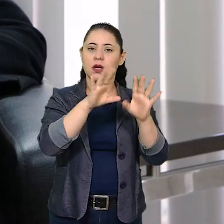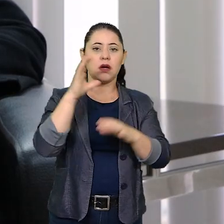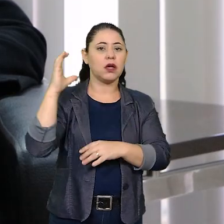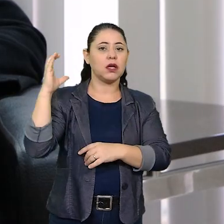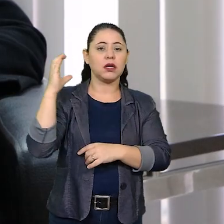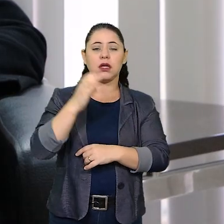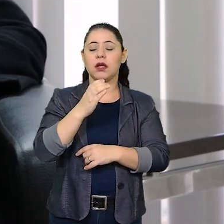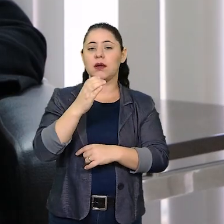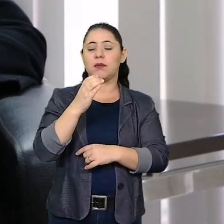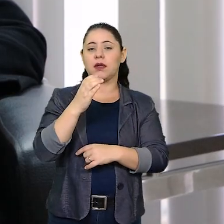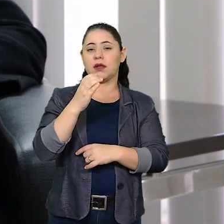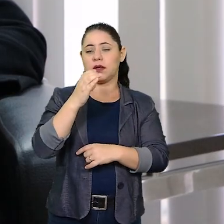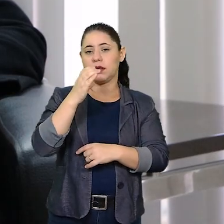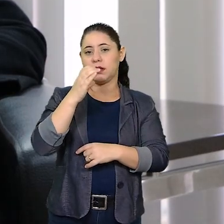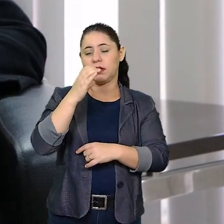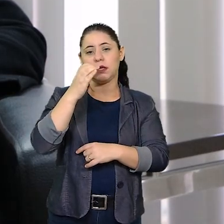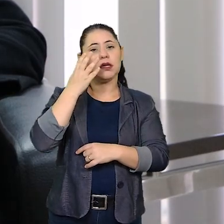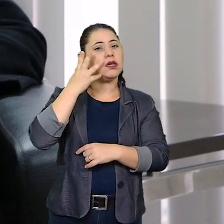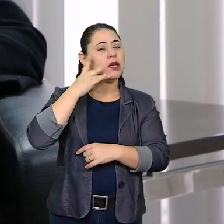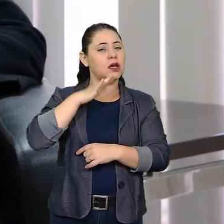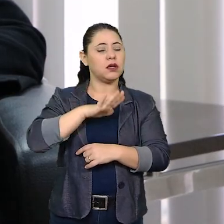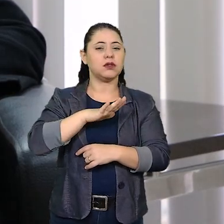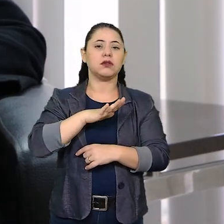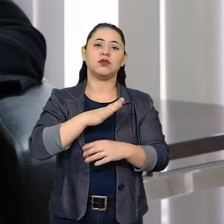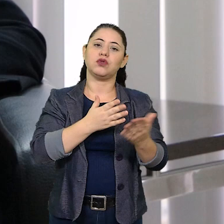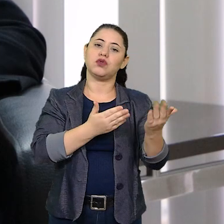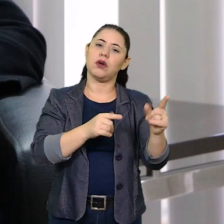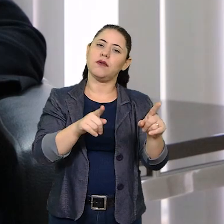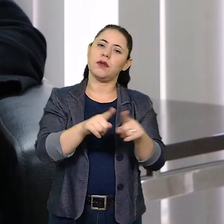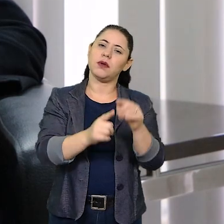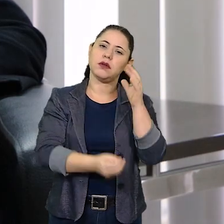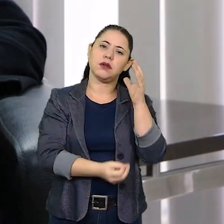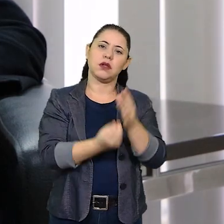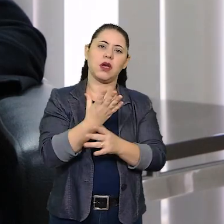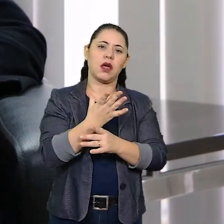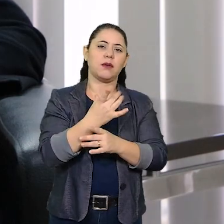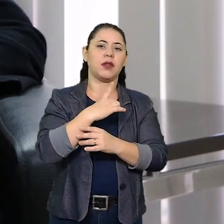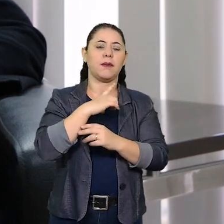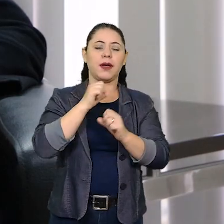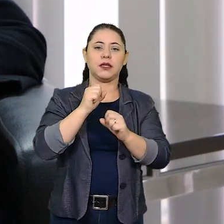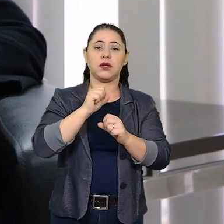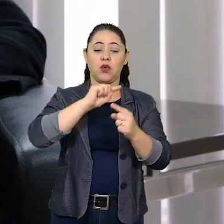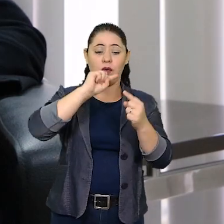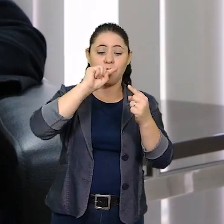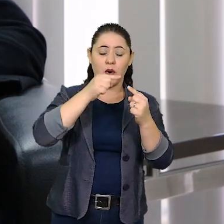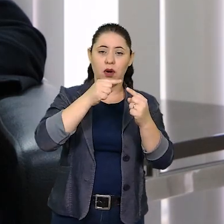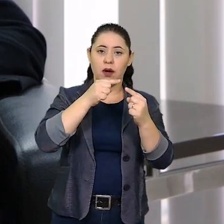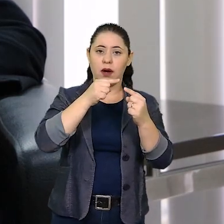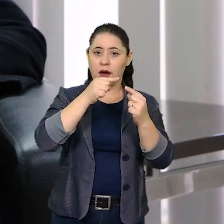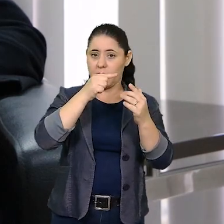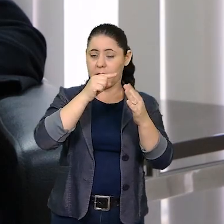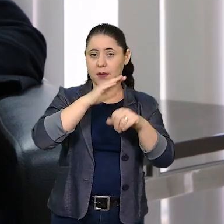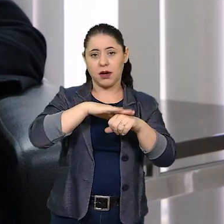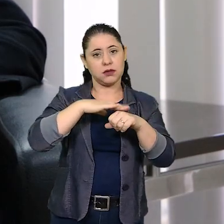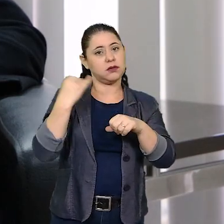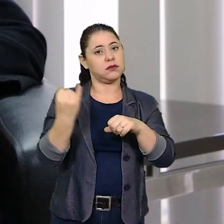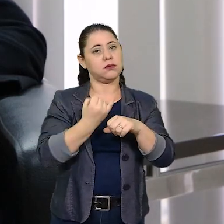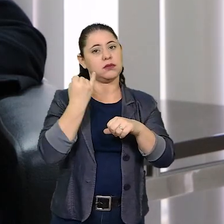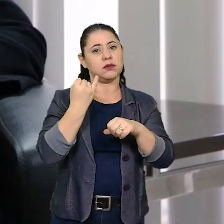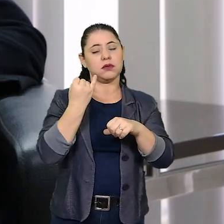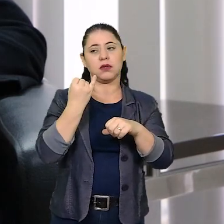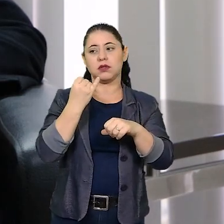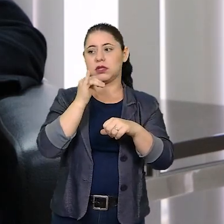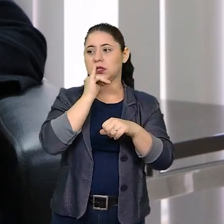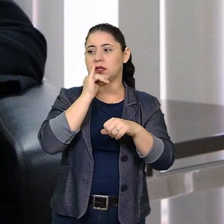crimes contra crianças e adolescentes, uma vara que foi criada para dar mais ênfase